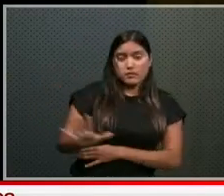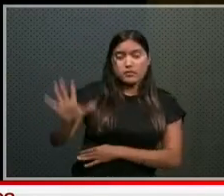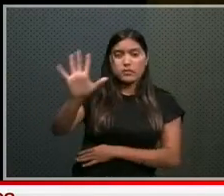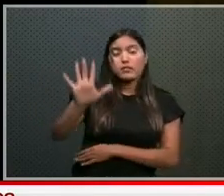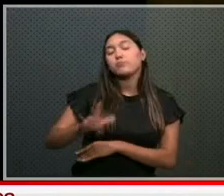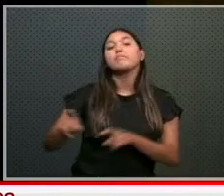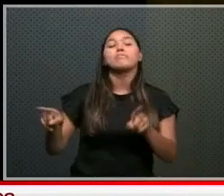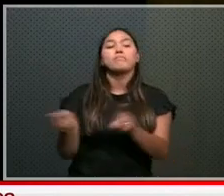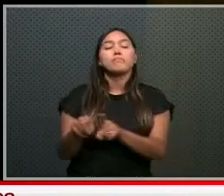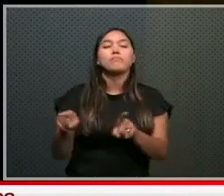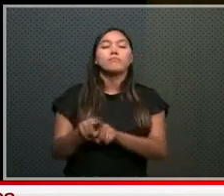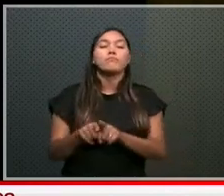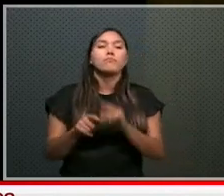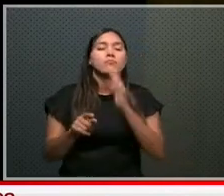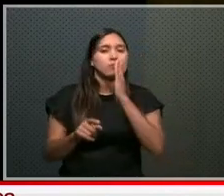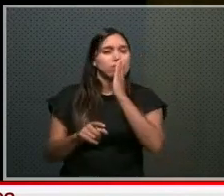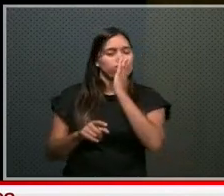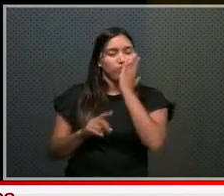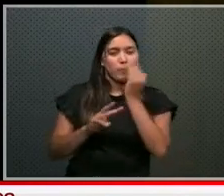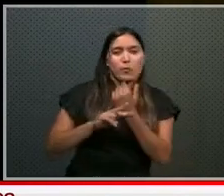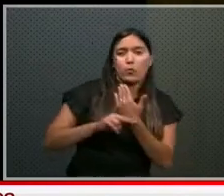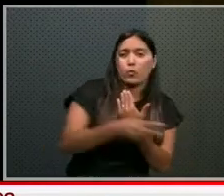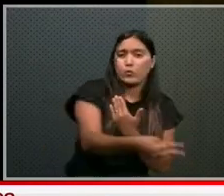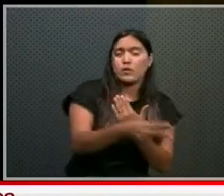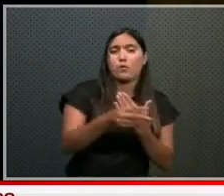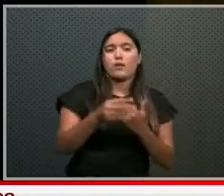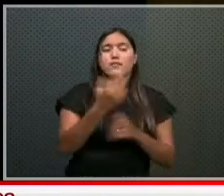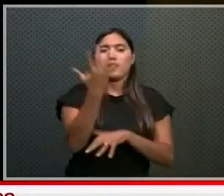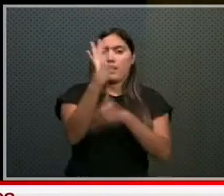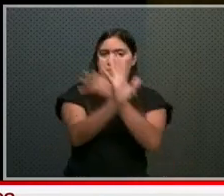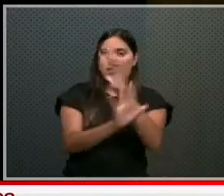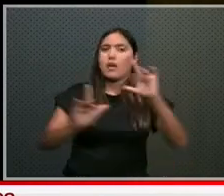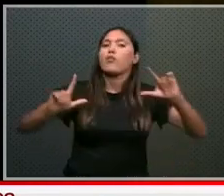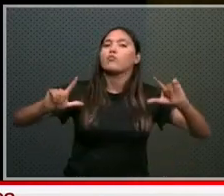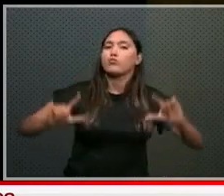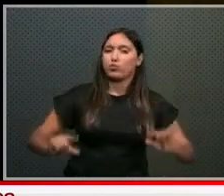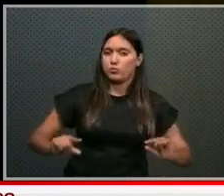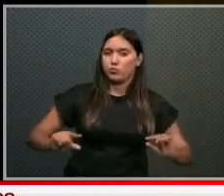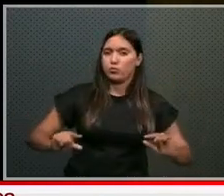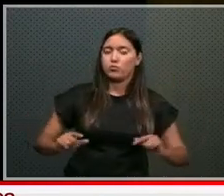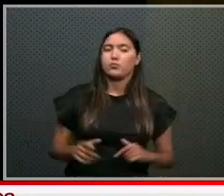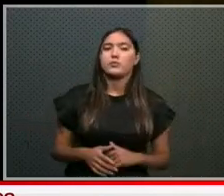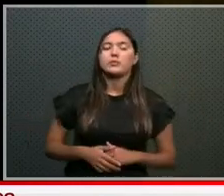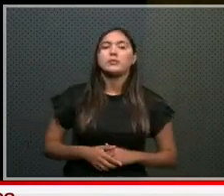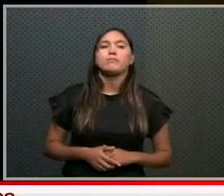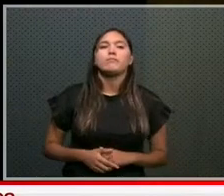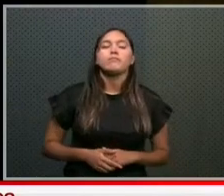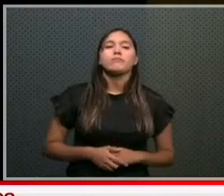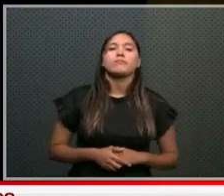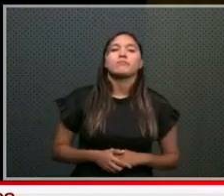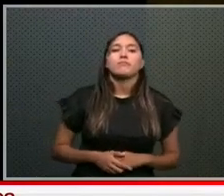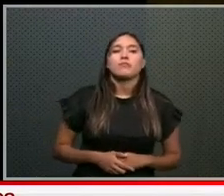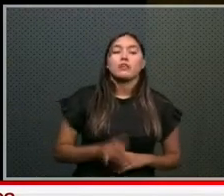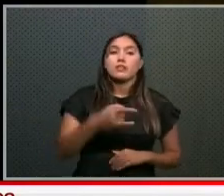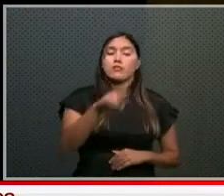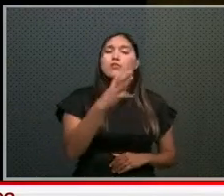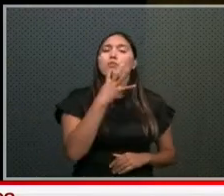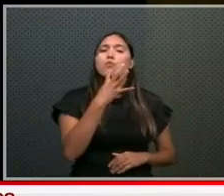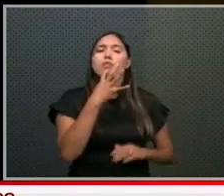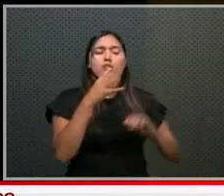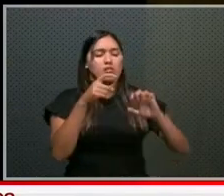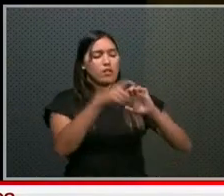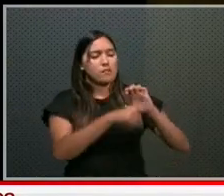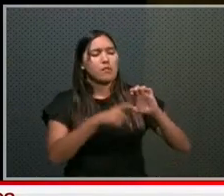no impacto ambiental para vocês terem uma ideia quem conhece a Embrapa Amazônia Oriental